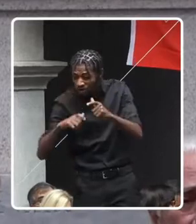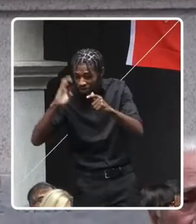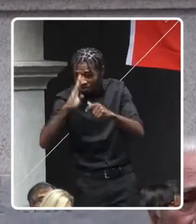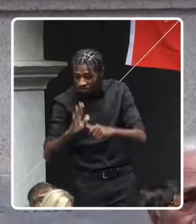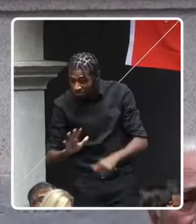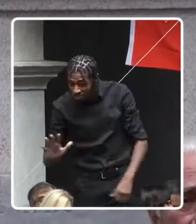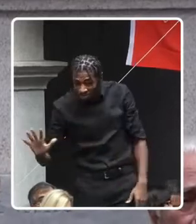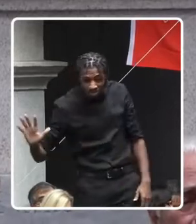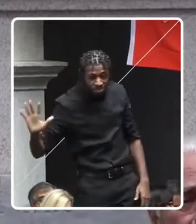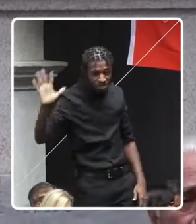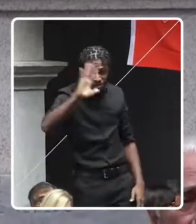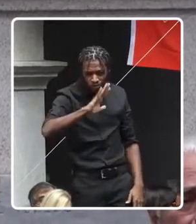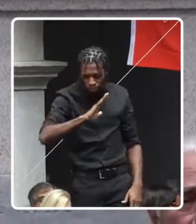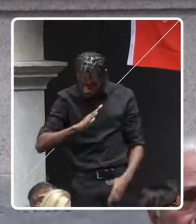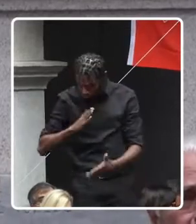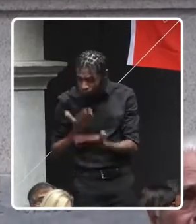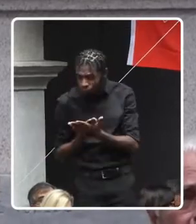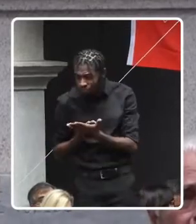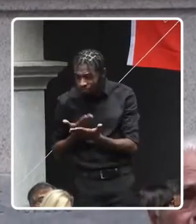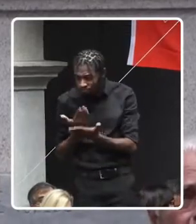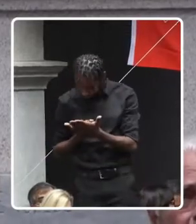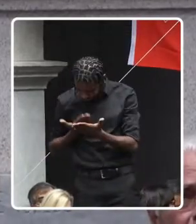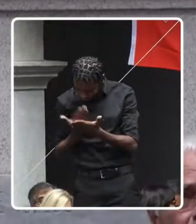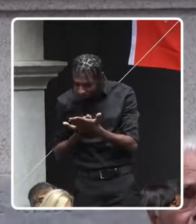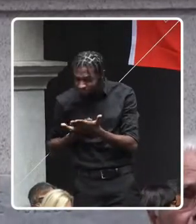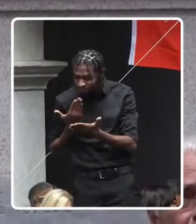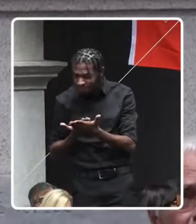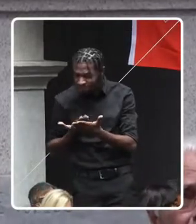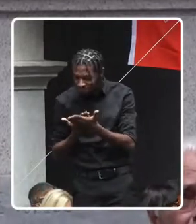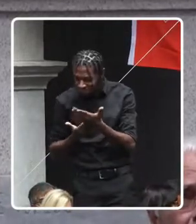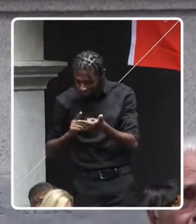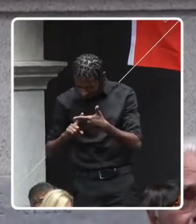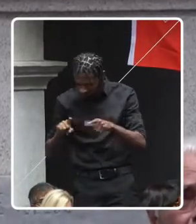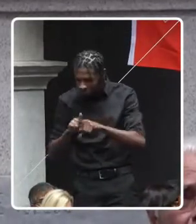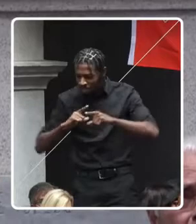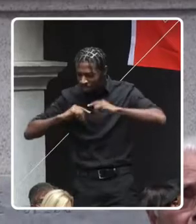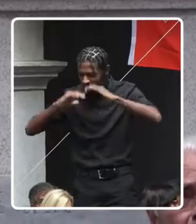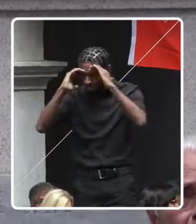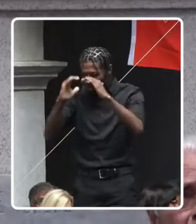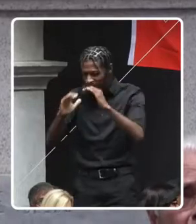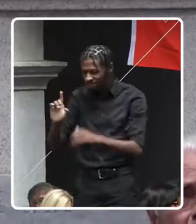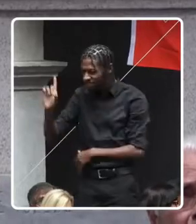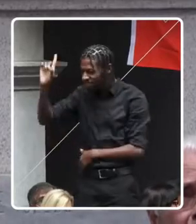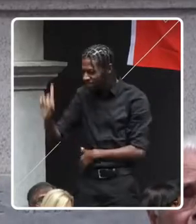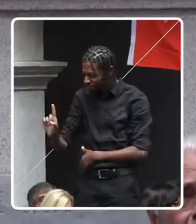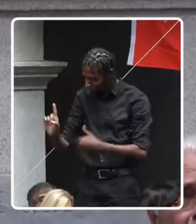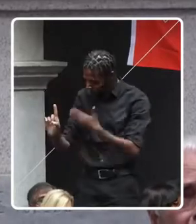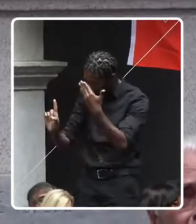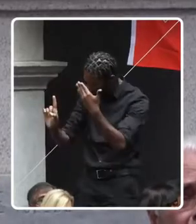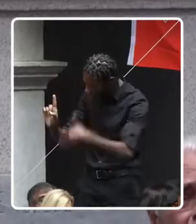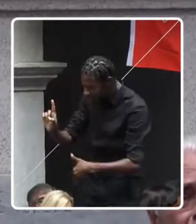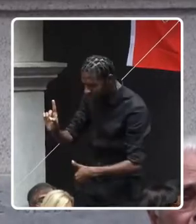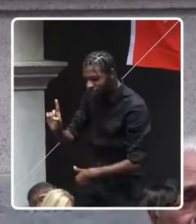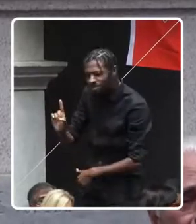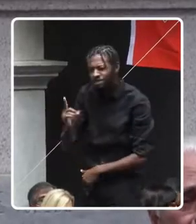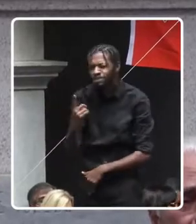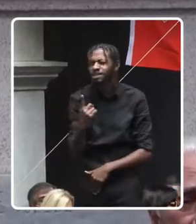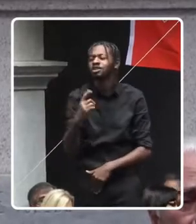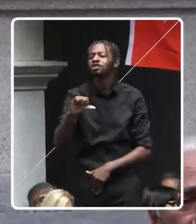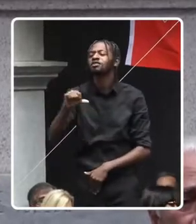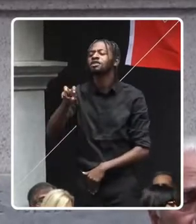se estuda, se cultiva e se respeita o direito há